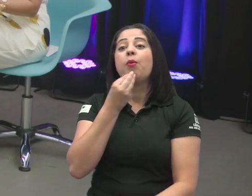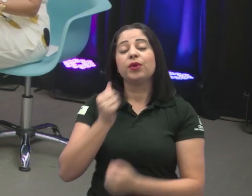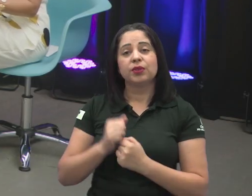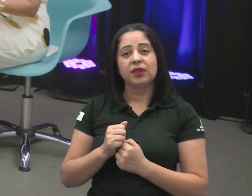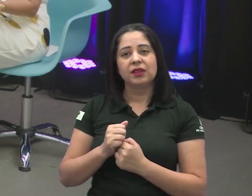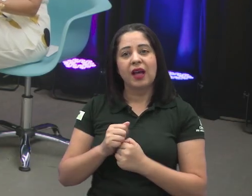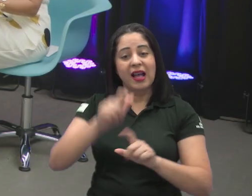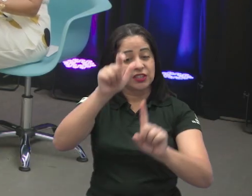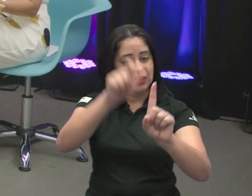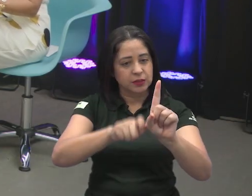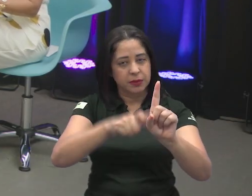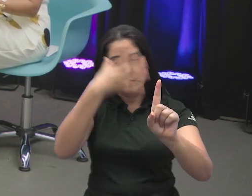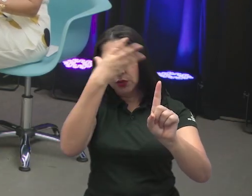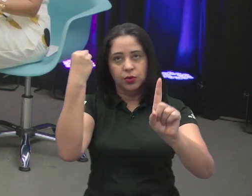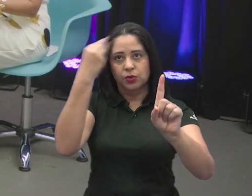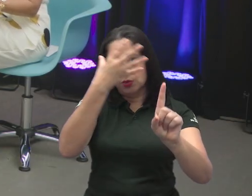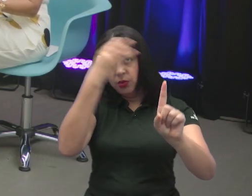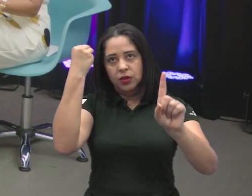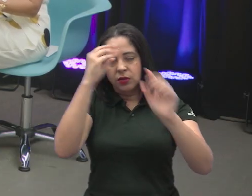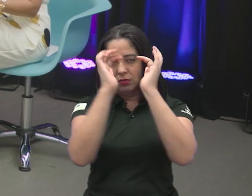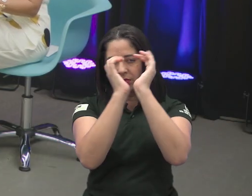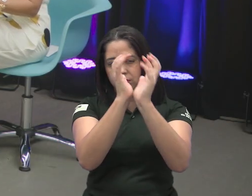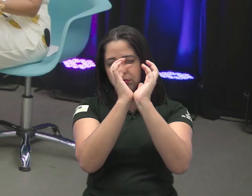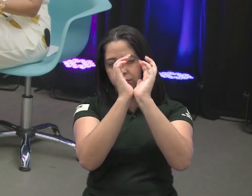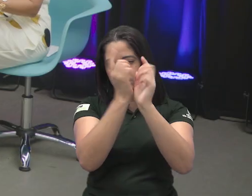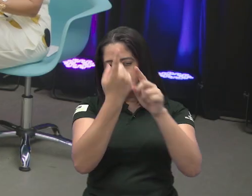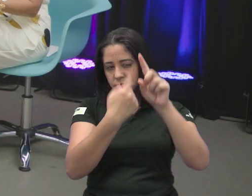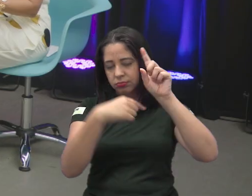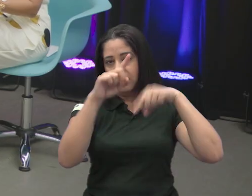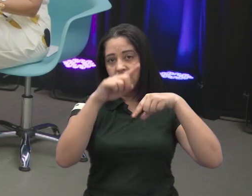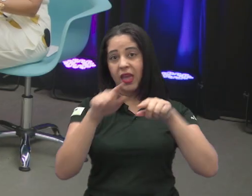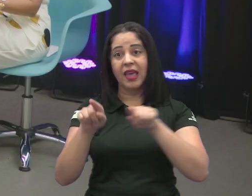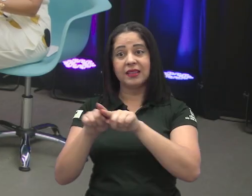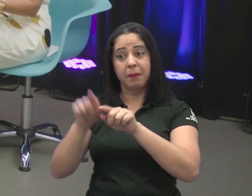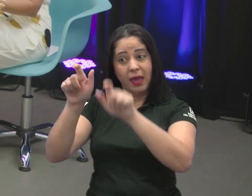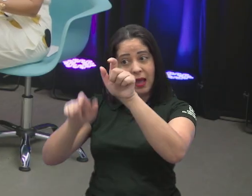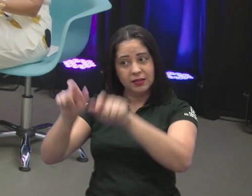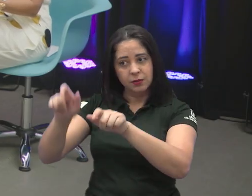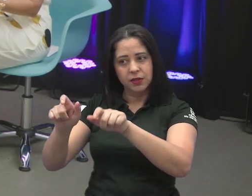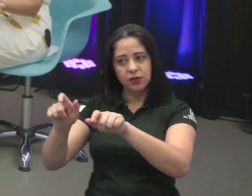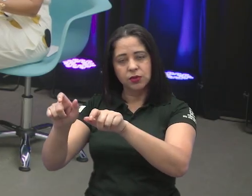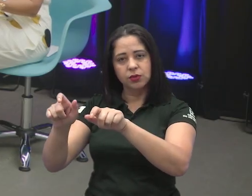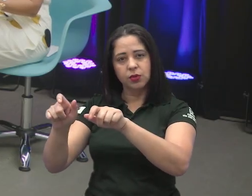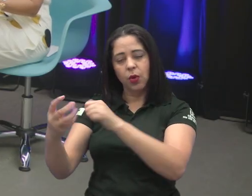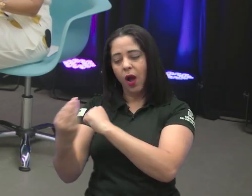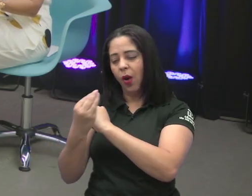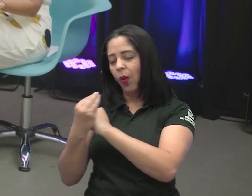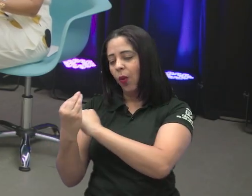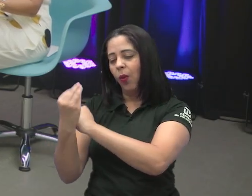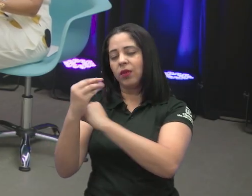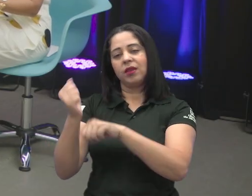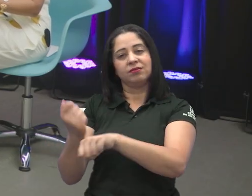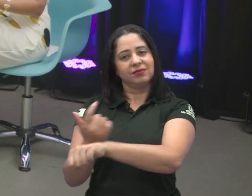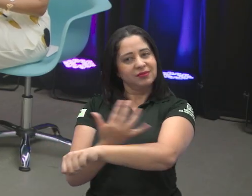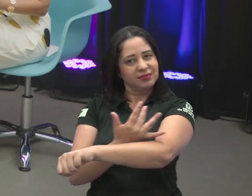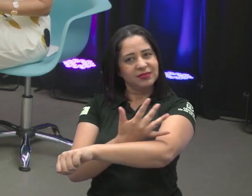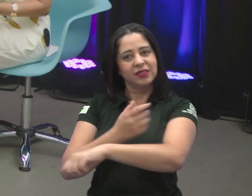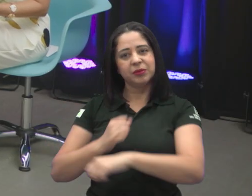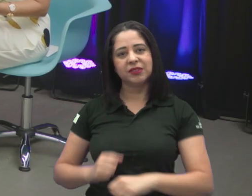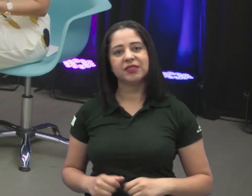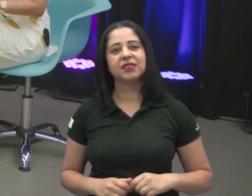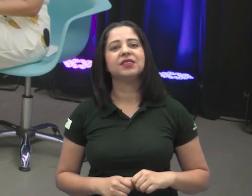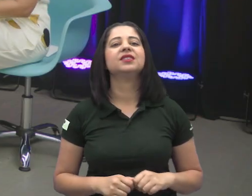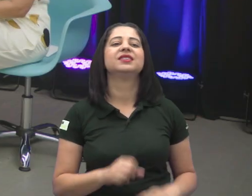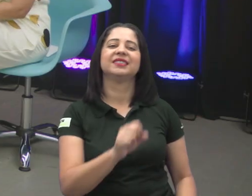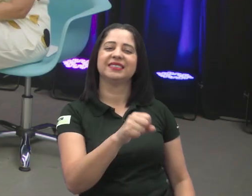só do Alzheimer, mas poder estimular para trabalhar o autoconhecimento, para poder cuidar das suas emoções, da sua presença. Muito obrigada,